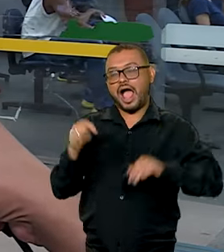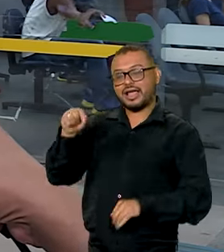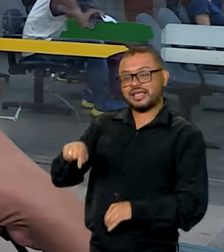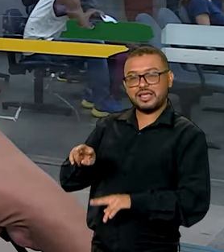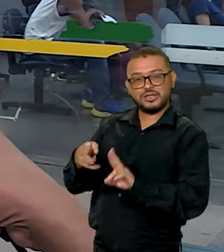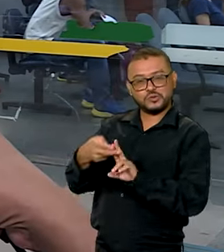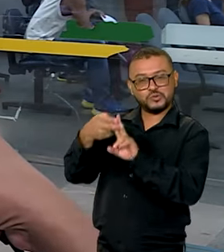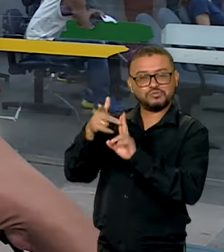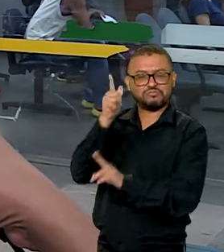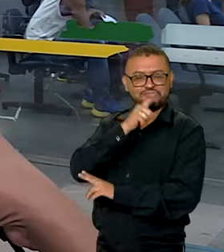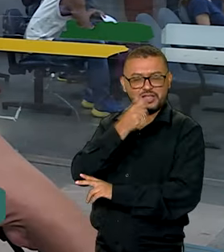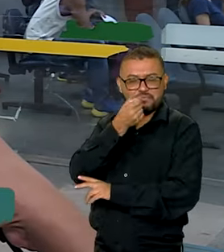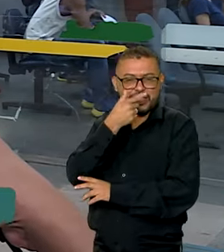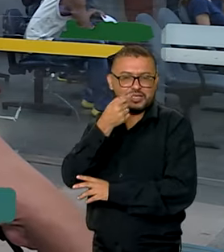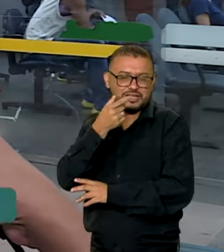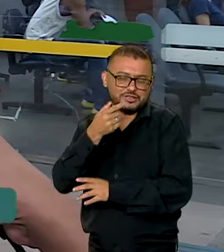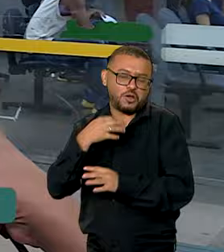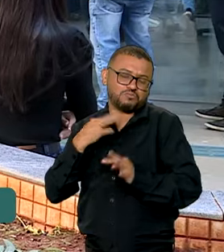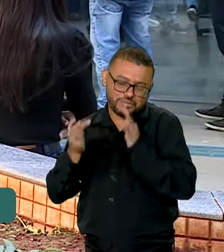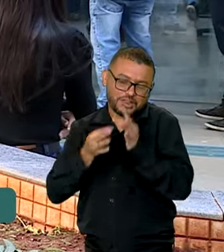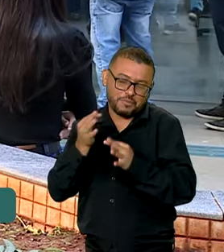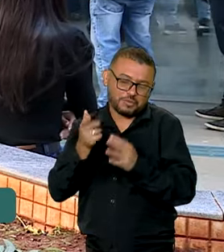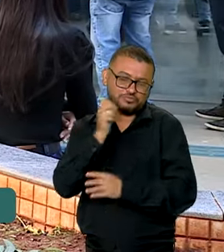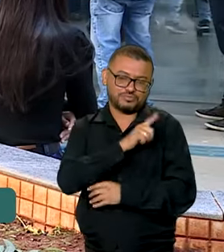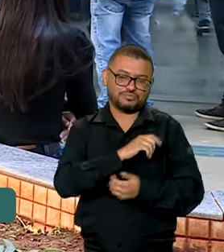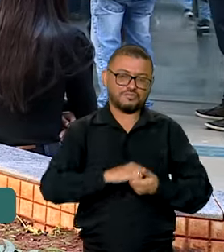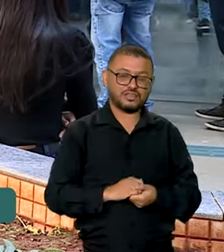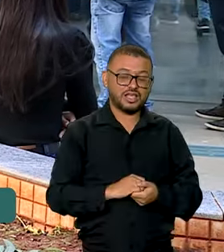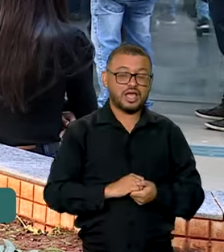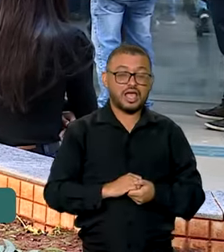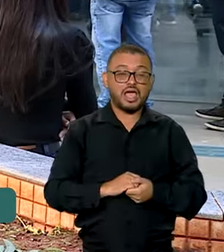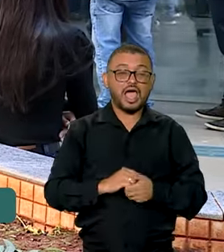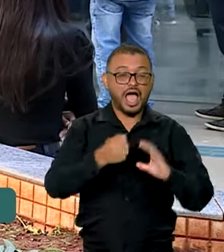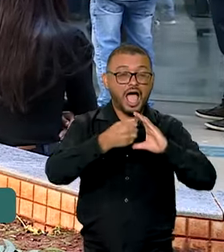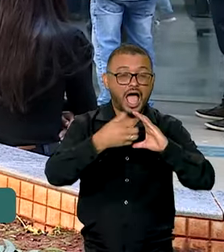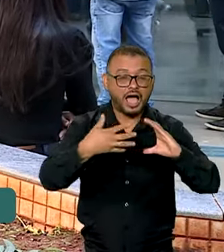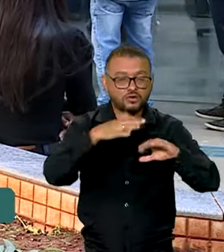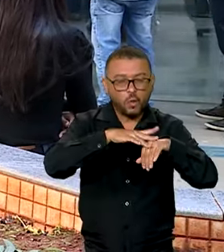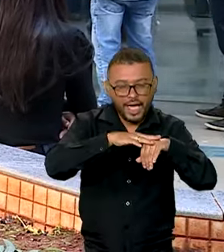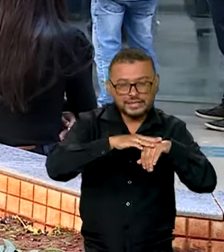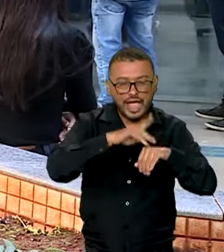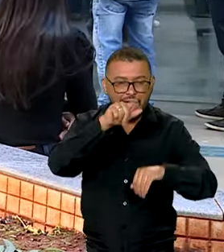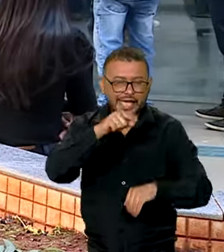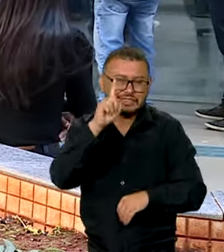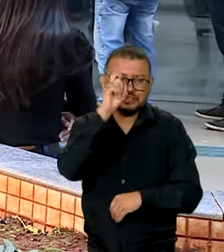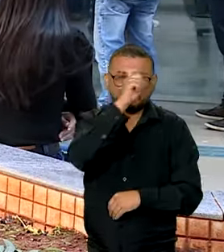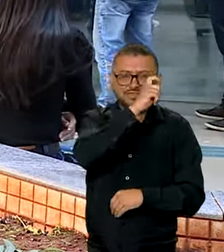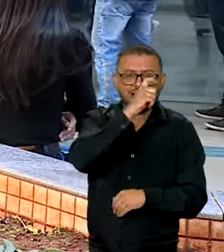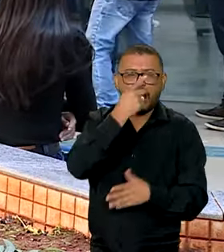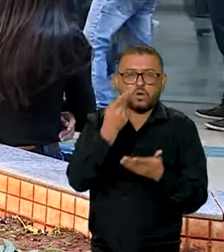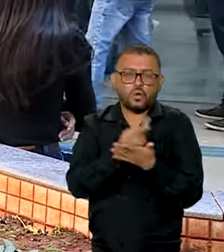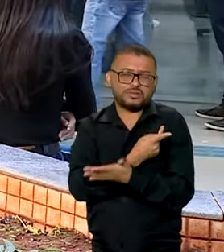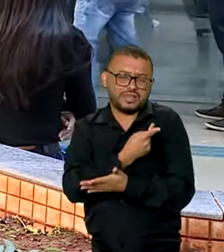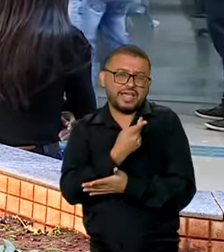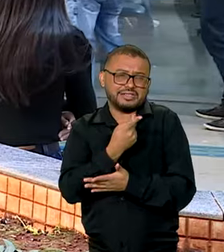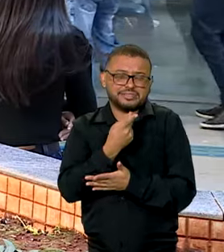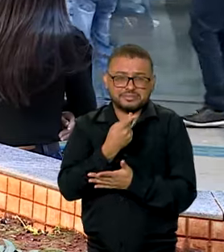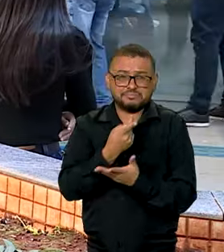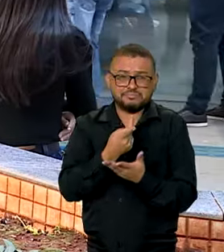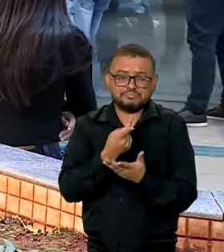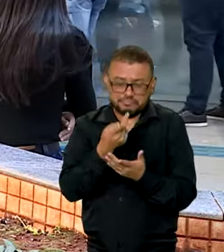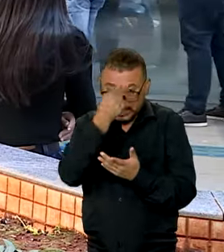ajuda bastante para eu conseguir fazer meu tratamento. As doenças raras são condições médicas que afetam um número